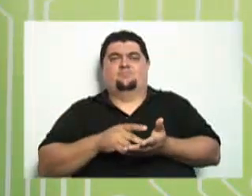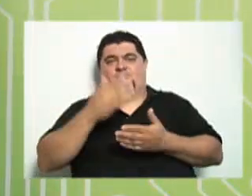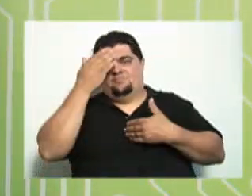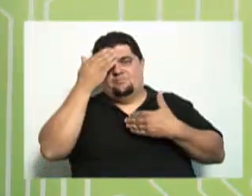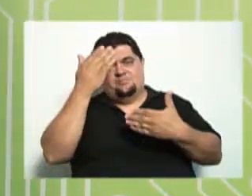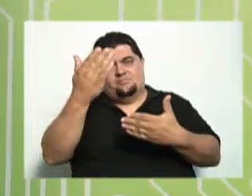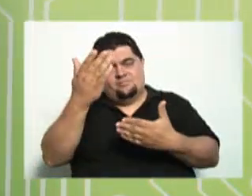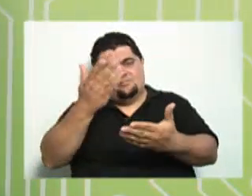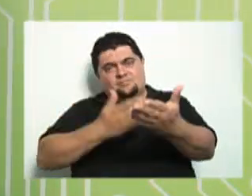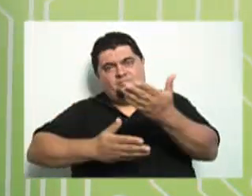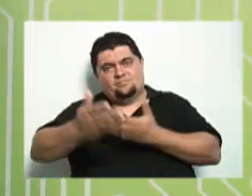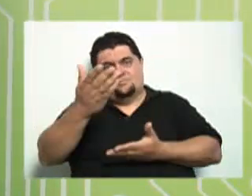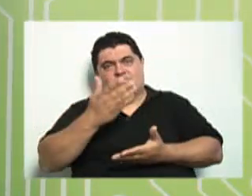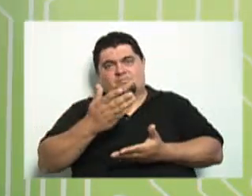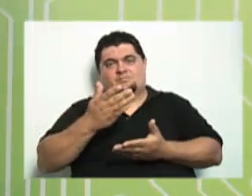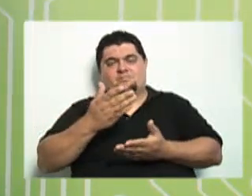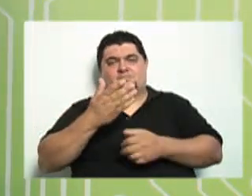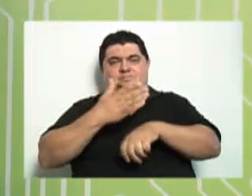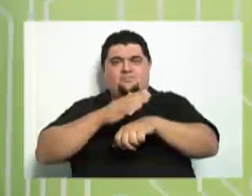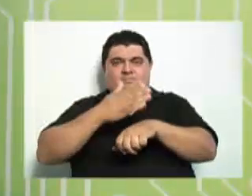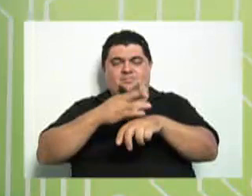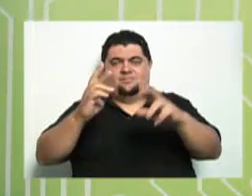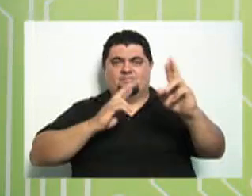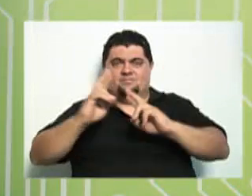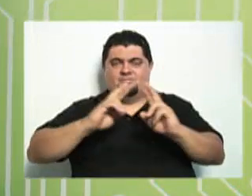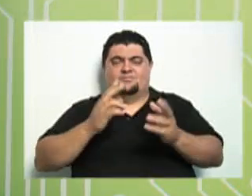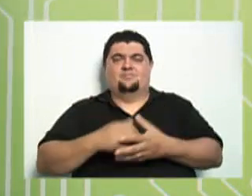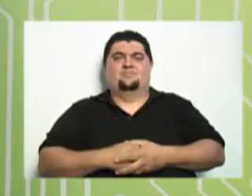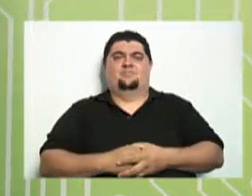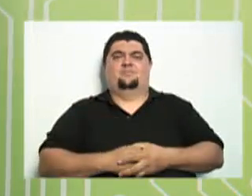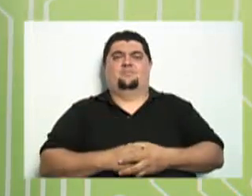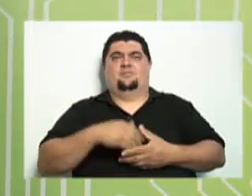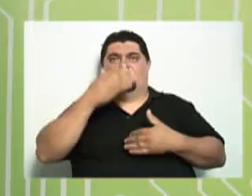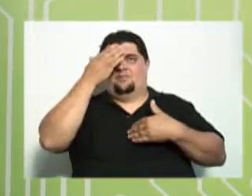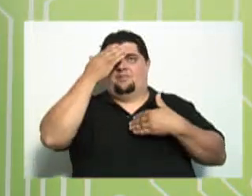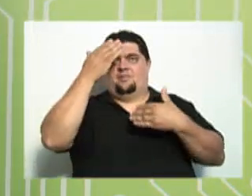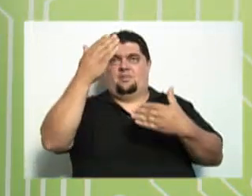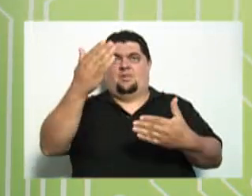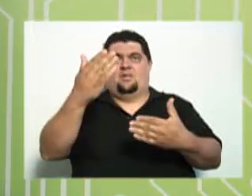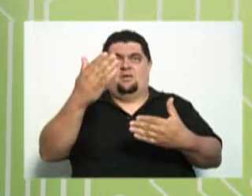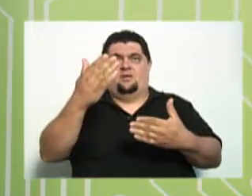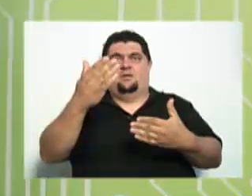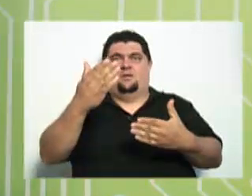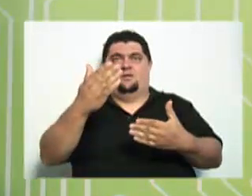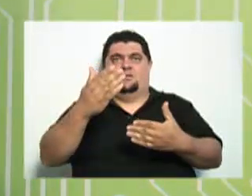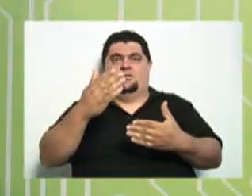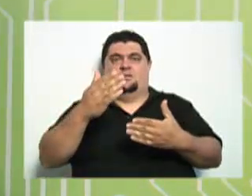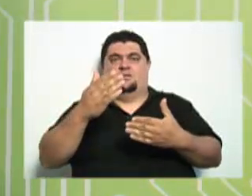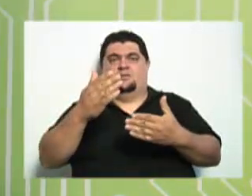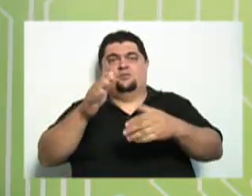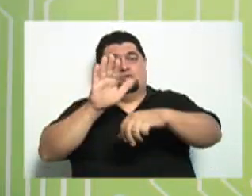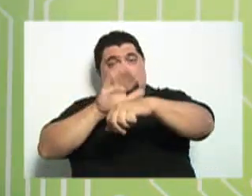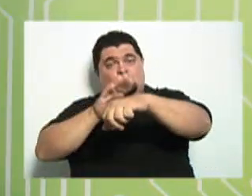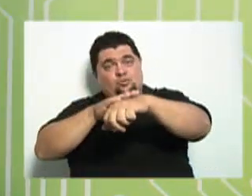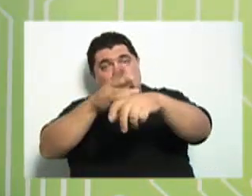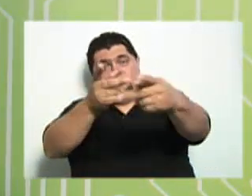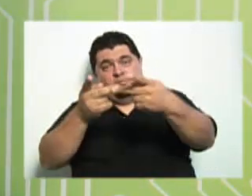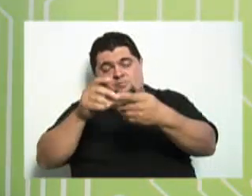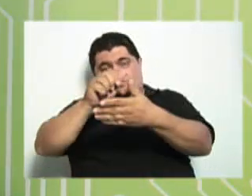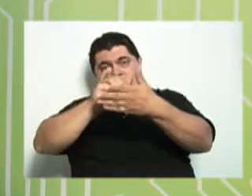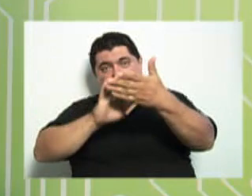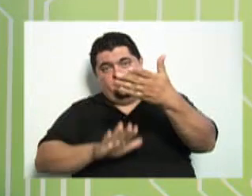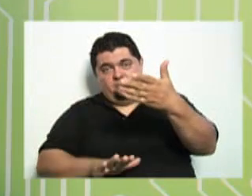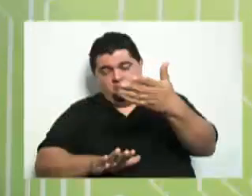pela participação, pelas respostas dessa aula de hoje. Agradeço a todos vocês. Convido vocês a fazerem a atividade